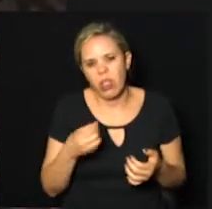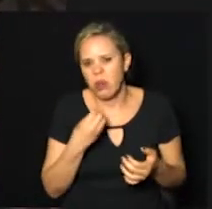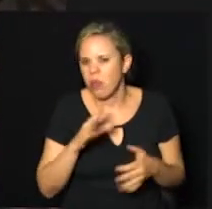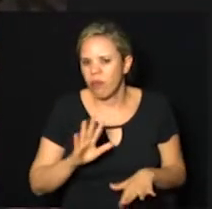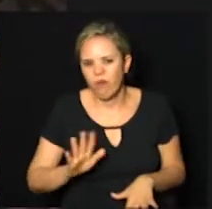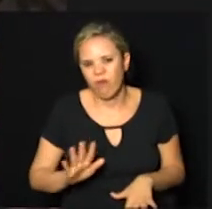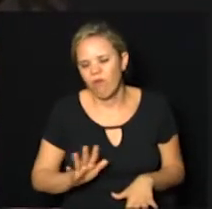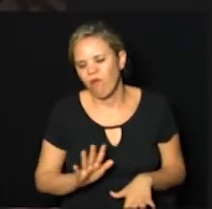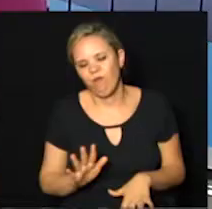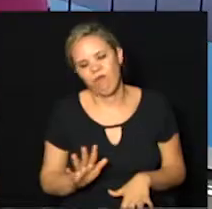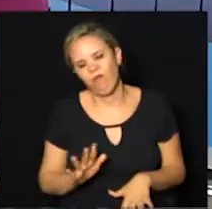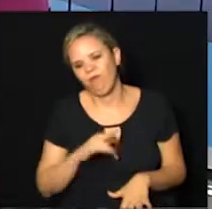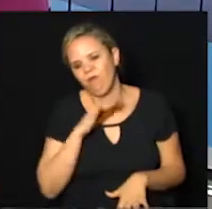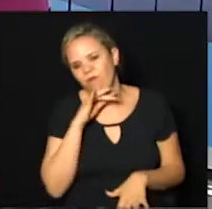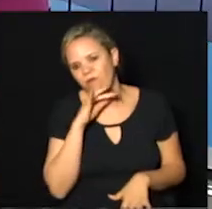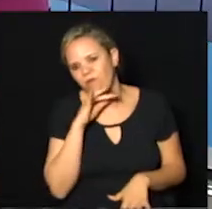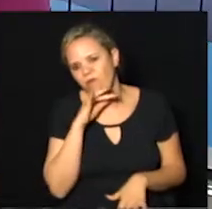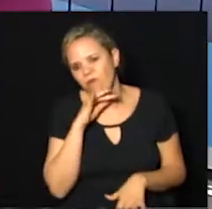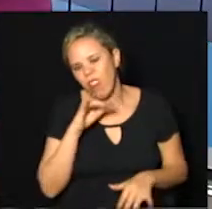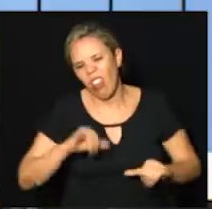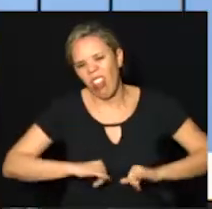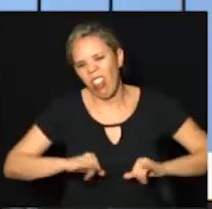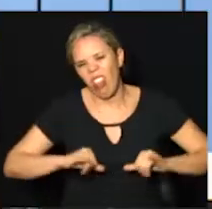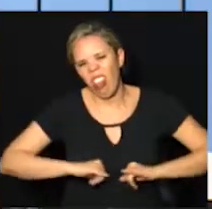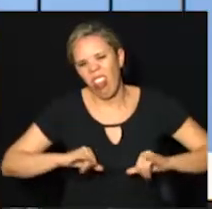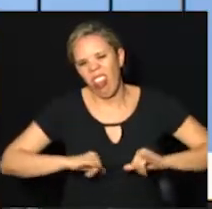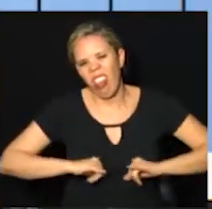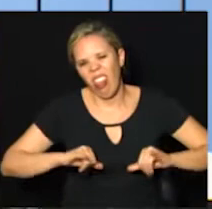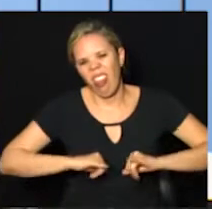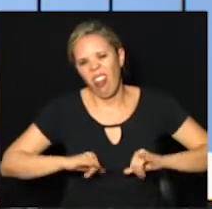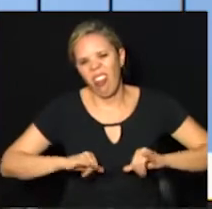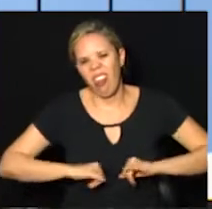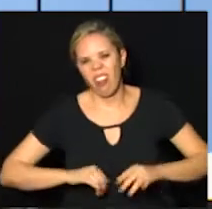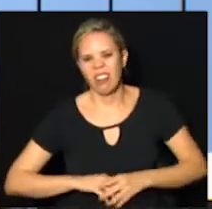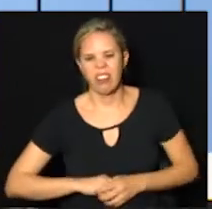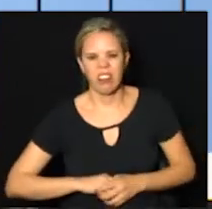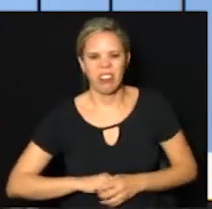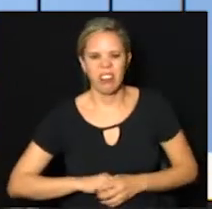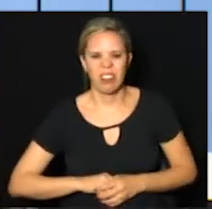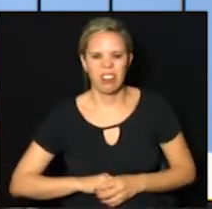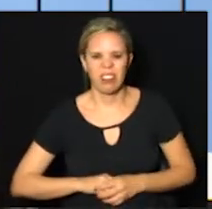boa? De jeito nenhum. Né? É uma sofrência essa menopausa, gente.